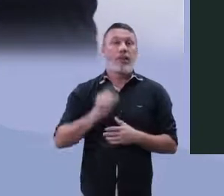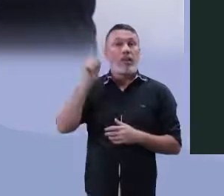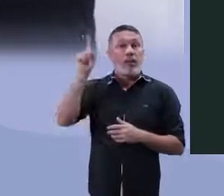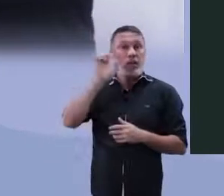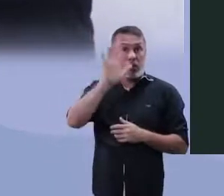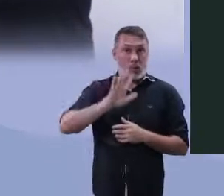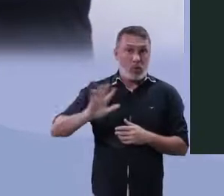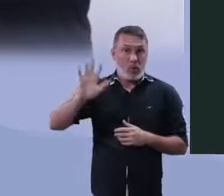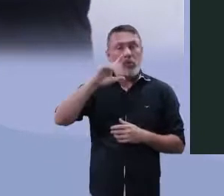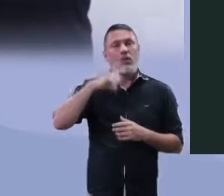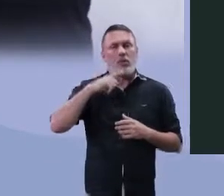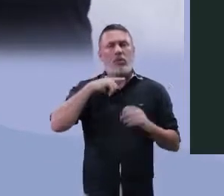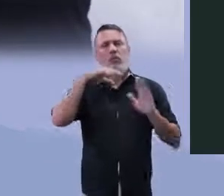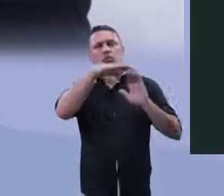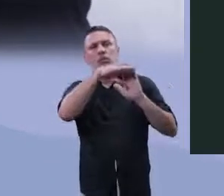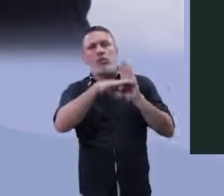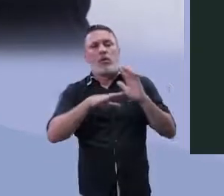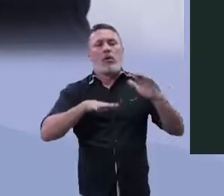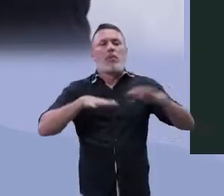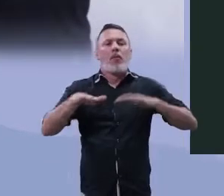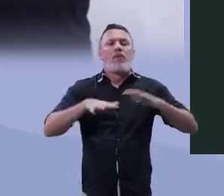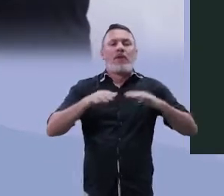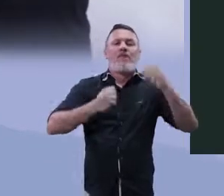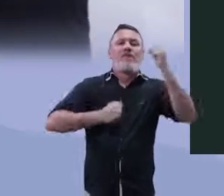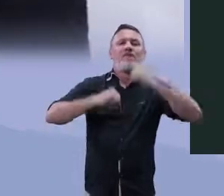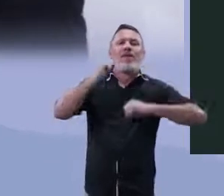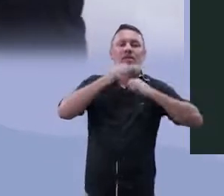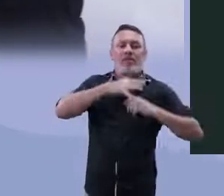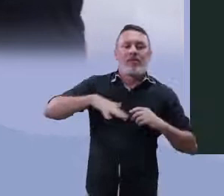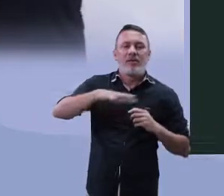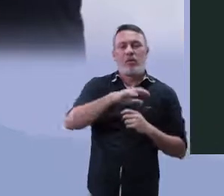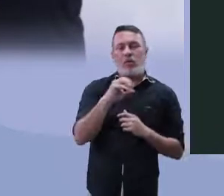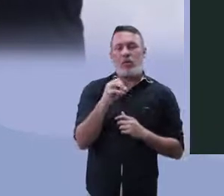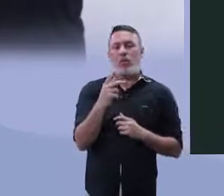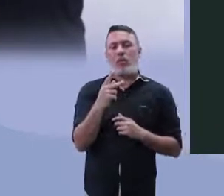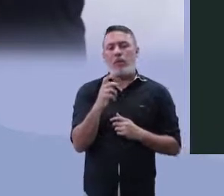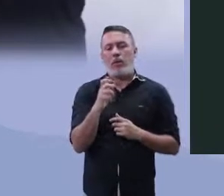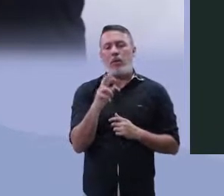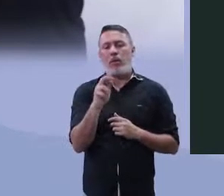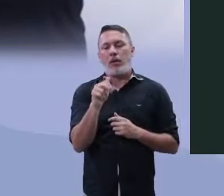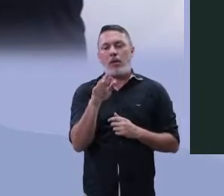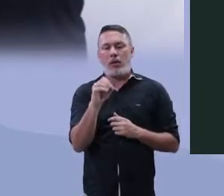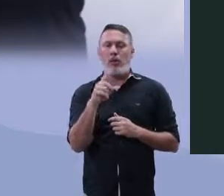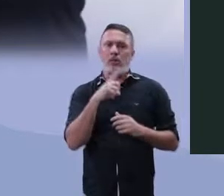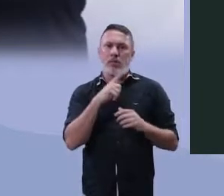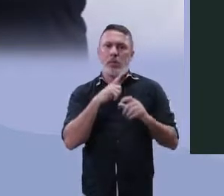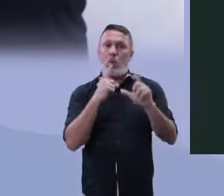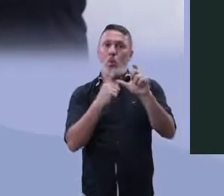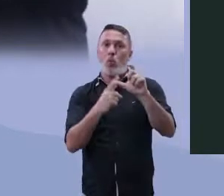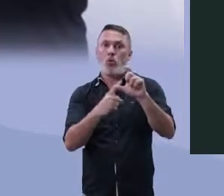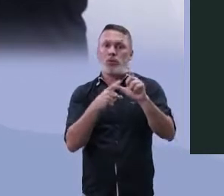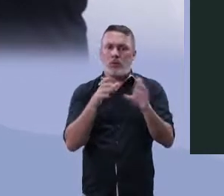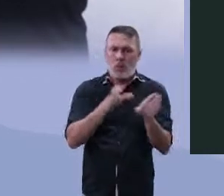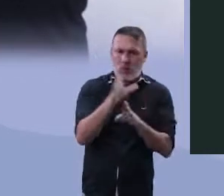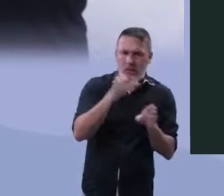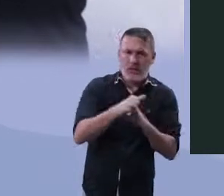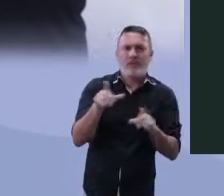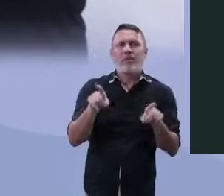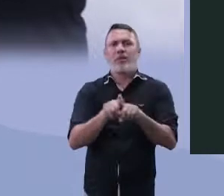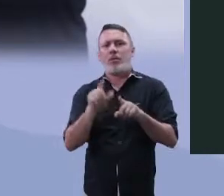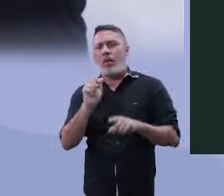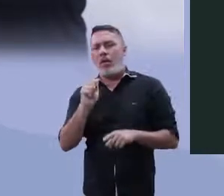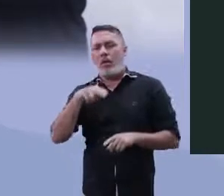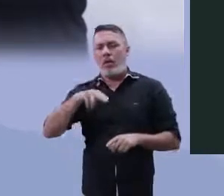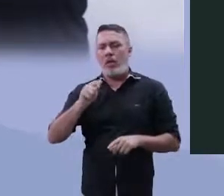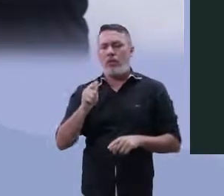Europa, eu listei os movimentos operários, então, né, sob orientação comunista ou anarquista, então isso